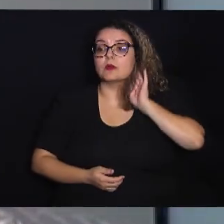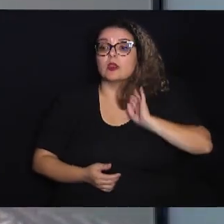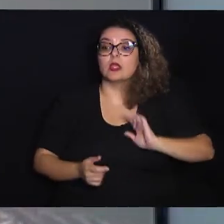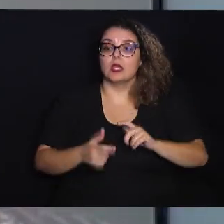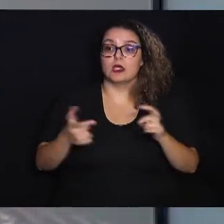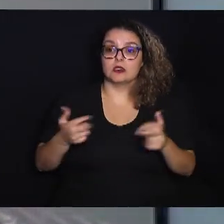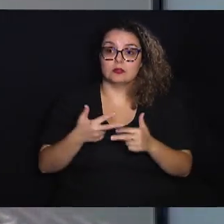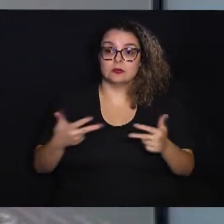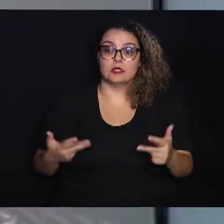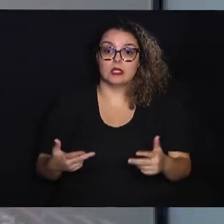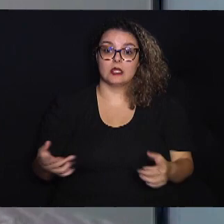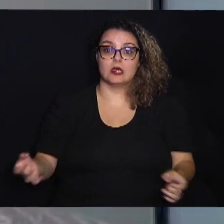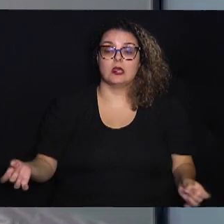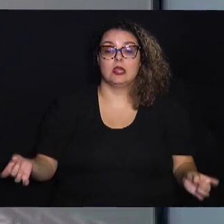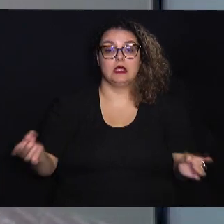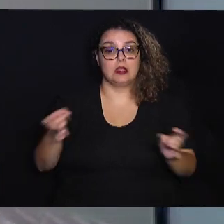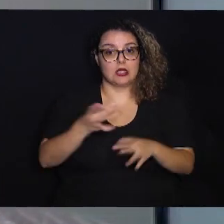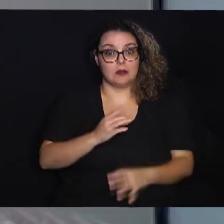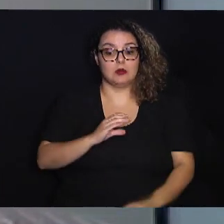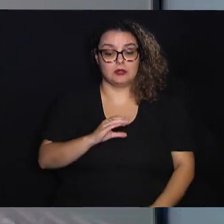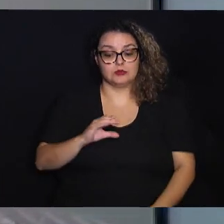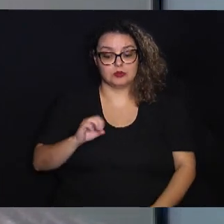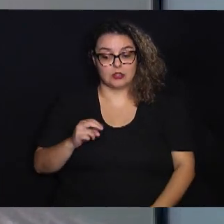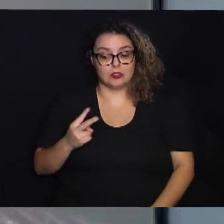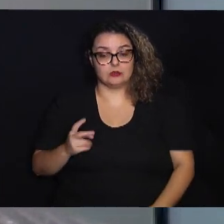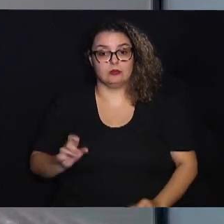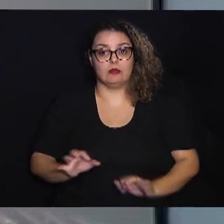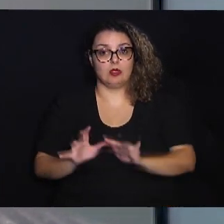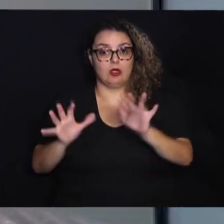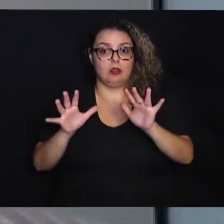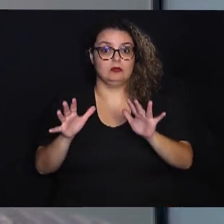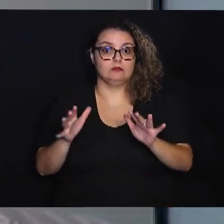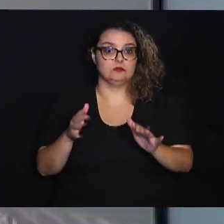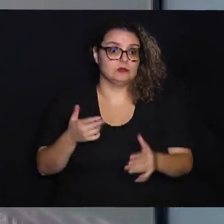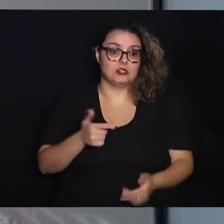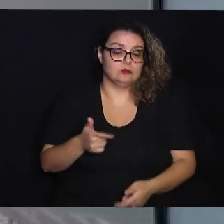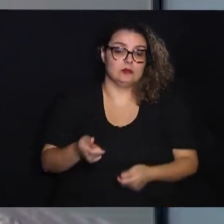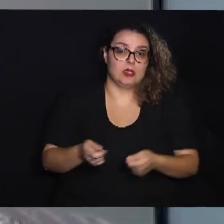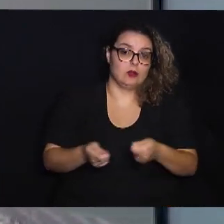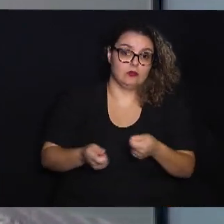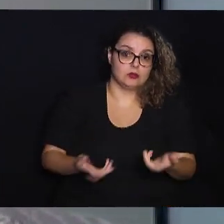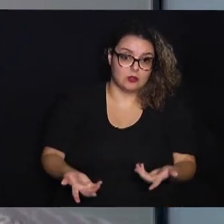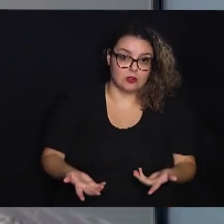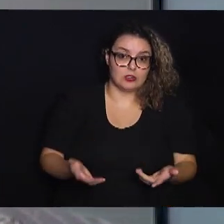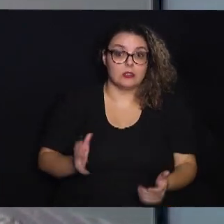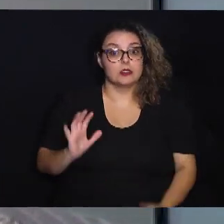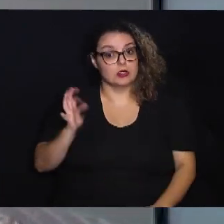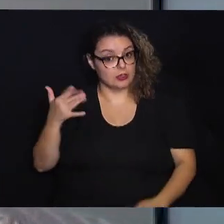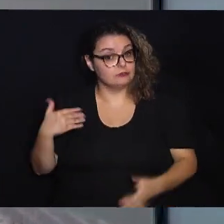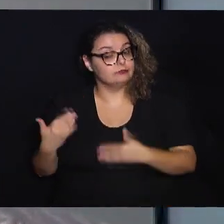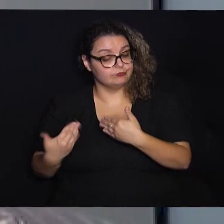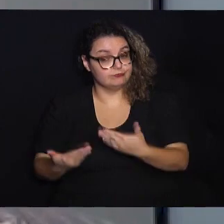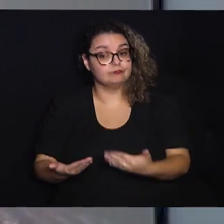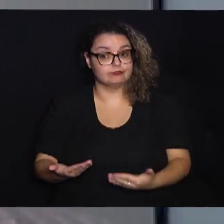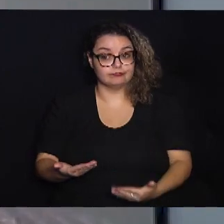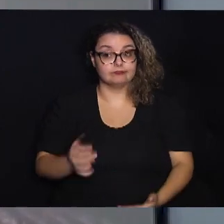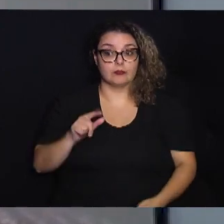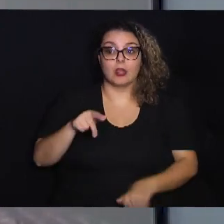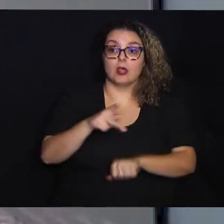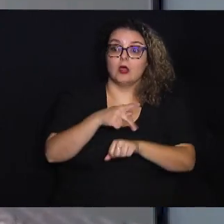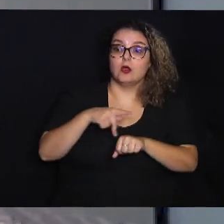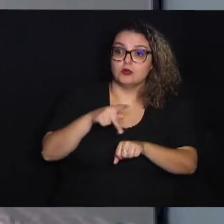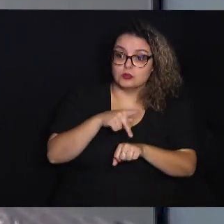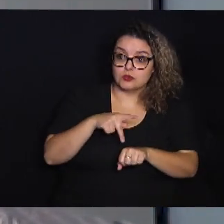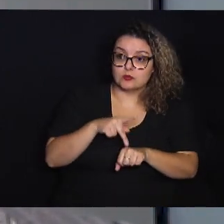a grande questão é a gente cessar essa emissão dessa forma desenfreada que vem acontecendo. E isso é uma